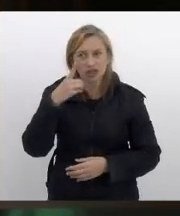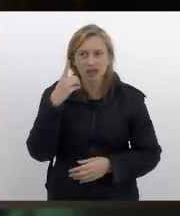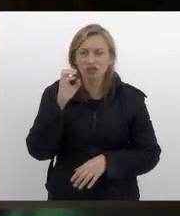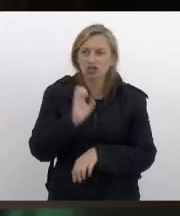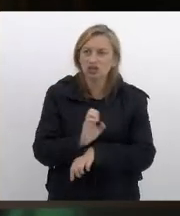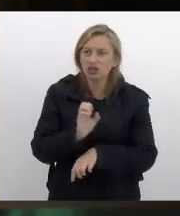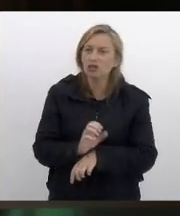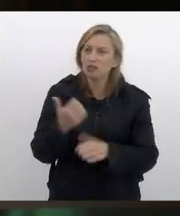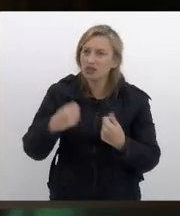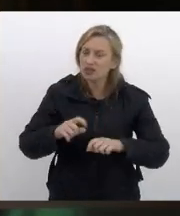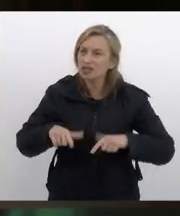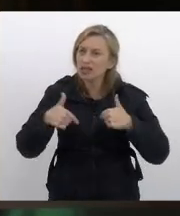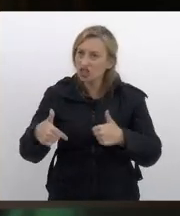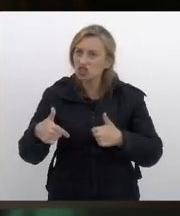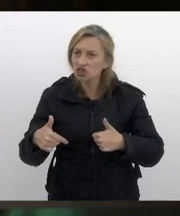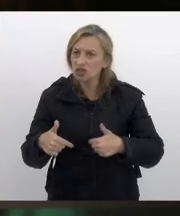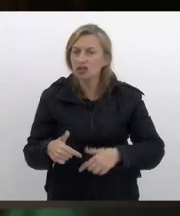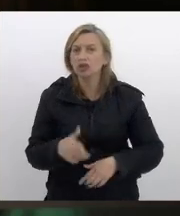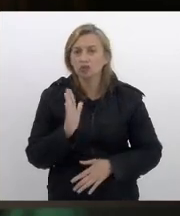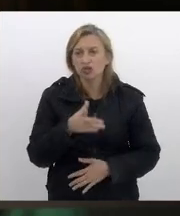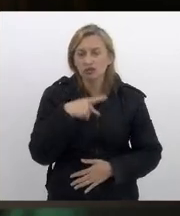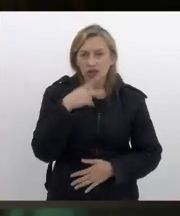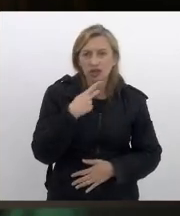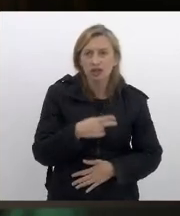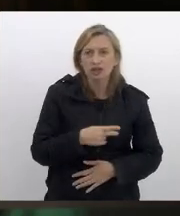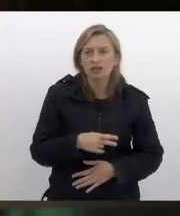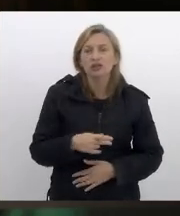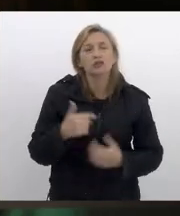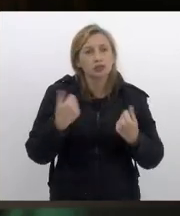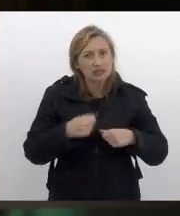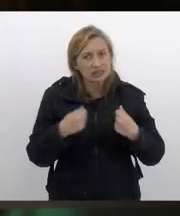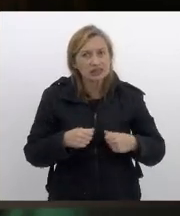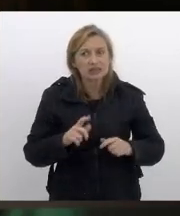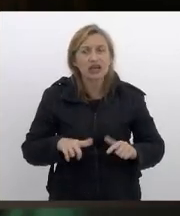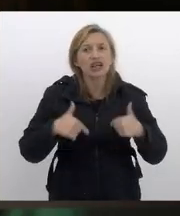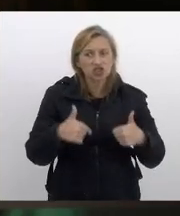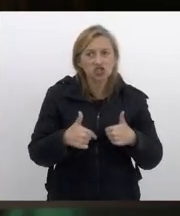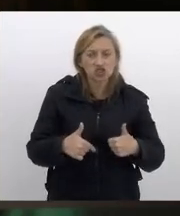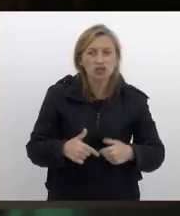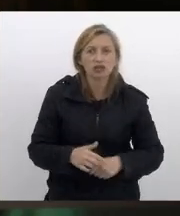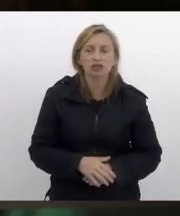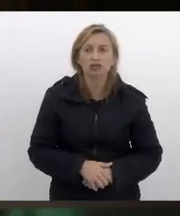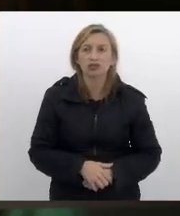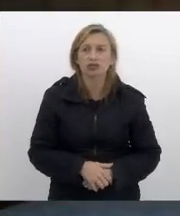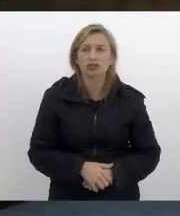e lado. Conforme eu falei, eles têm que ter posição e lado.